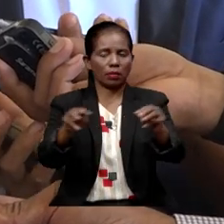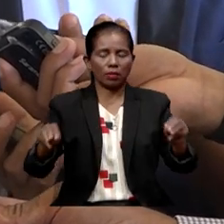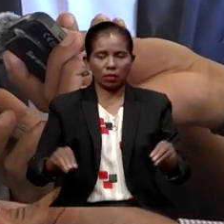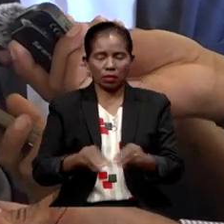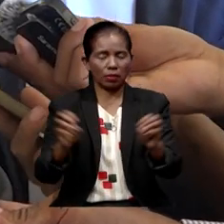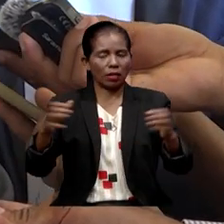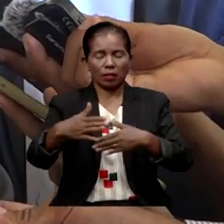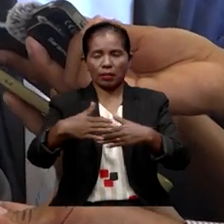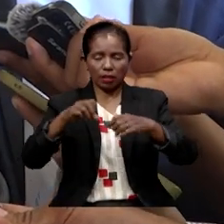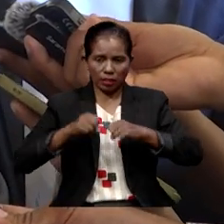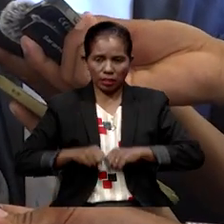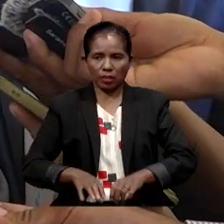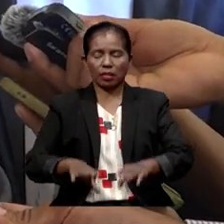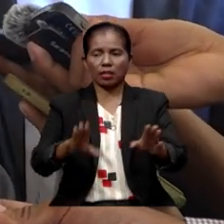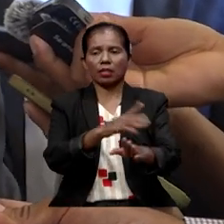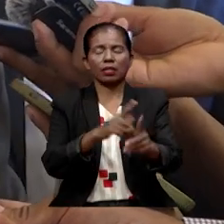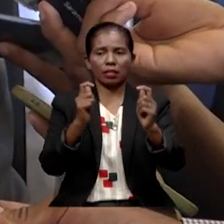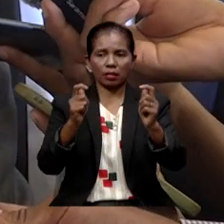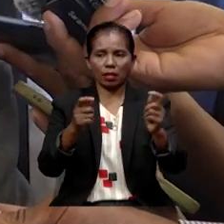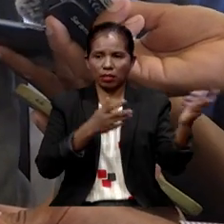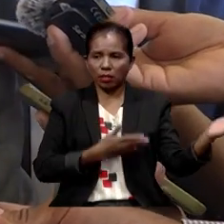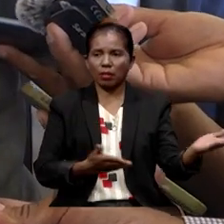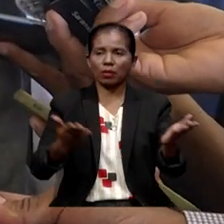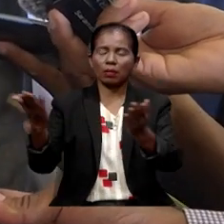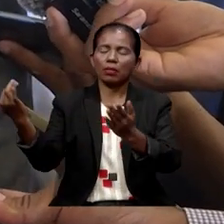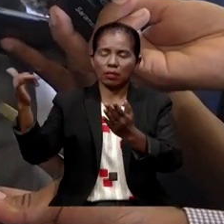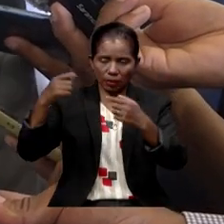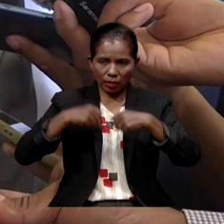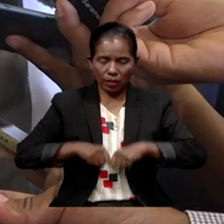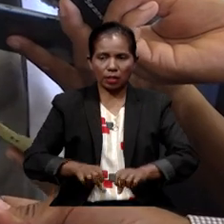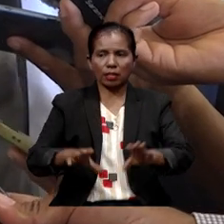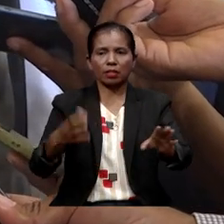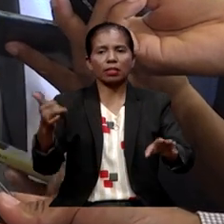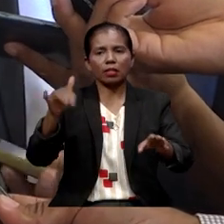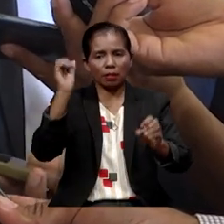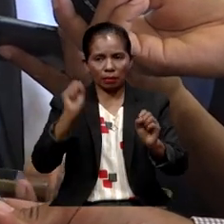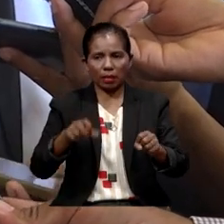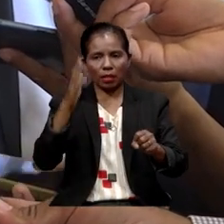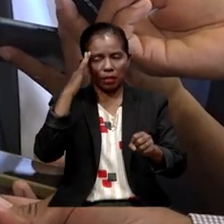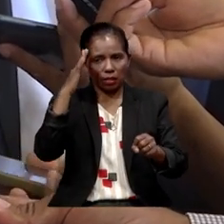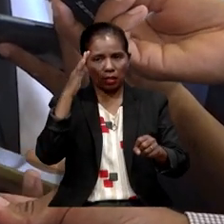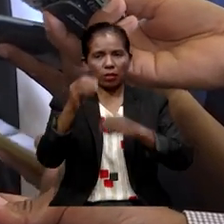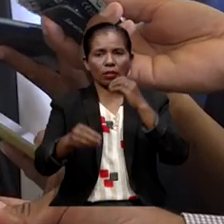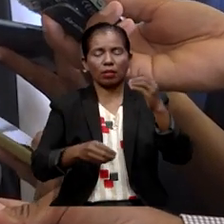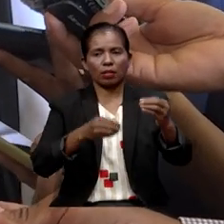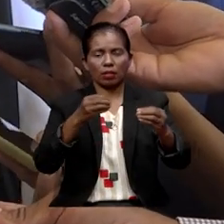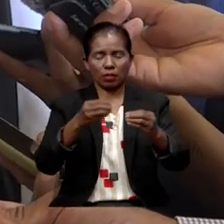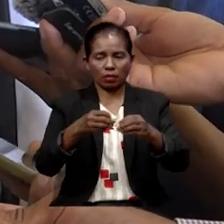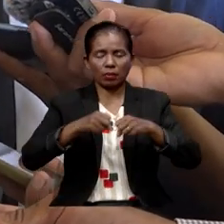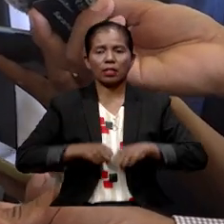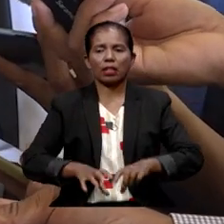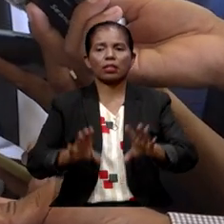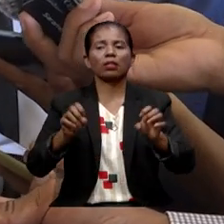Tassi, mas bem, teste balão, tem que lourir Sira Bessic Tassi. Para ser bem conhecido, até no Ituan, condição está sendo